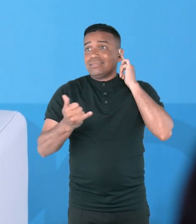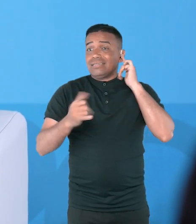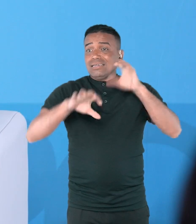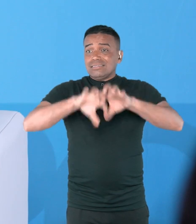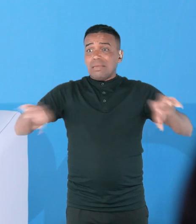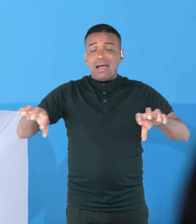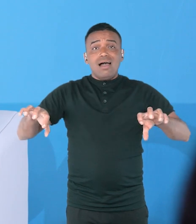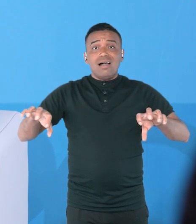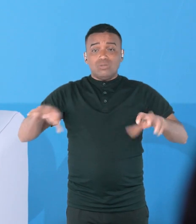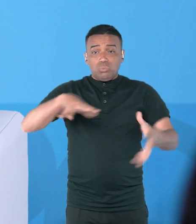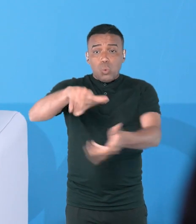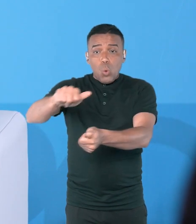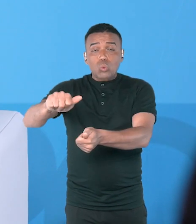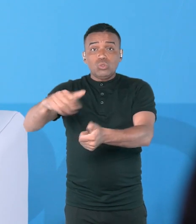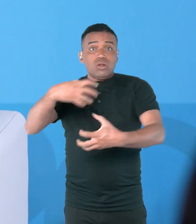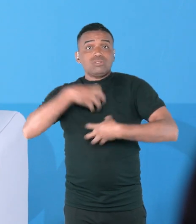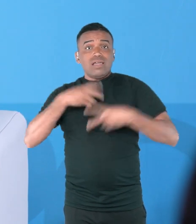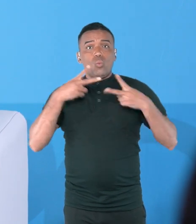impressão de estar separado do resto do mundo.